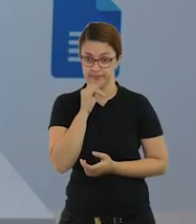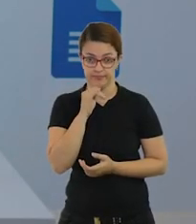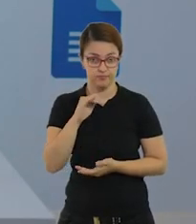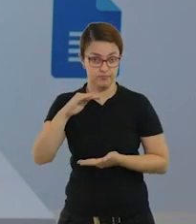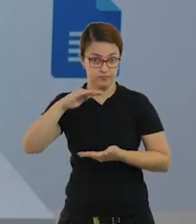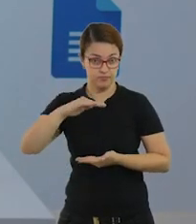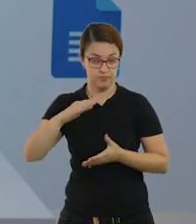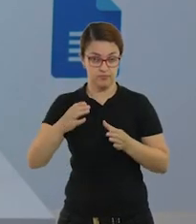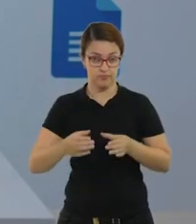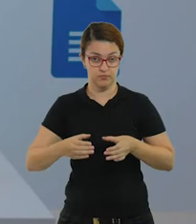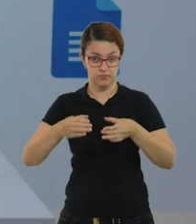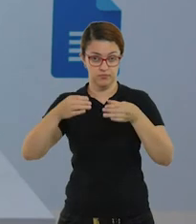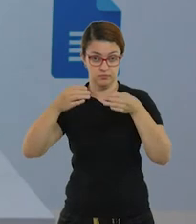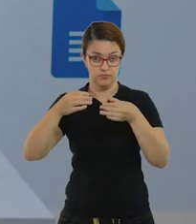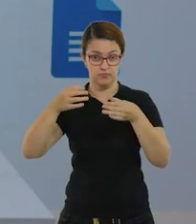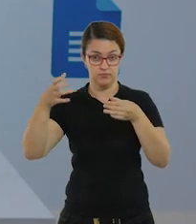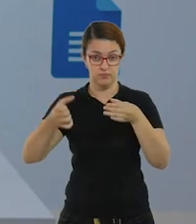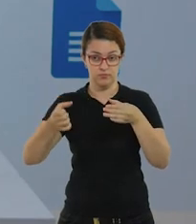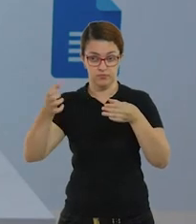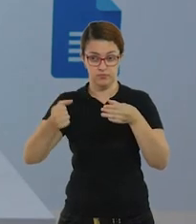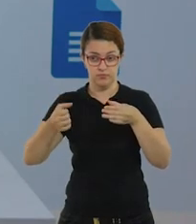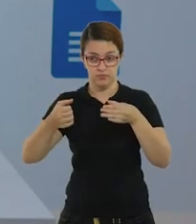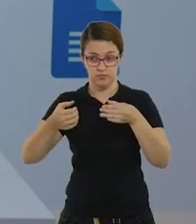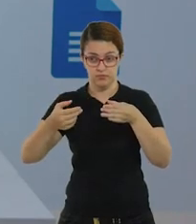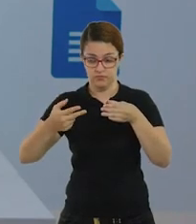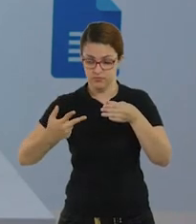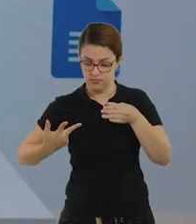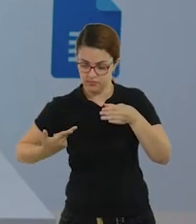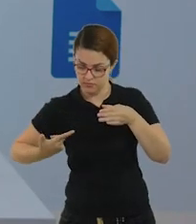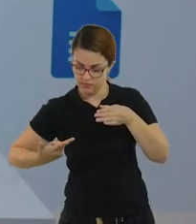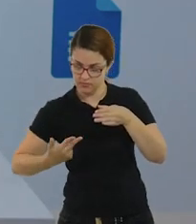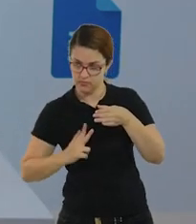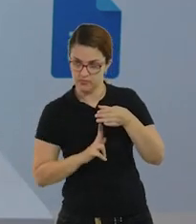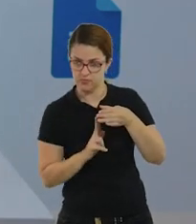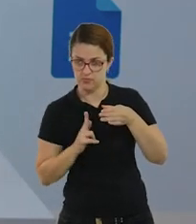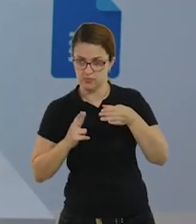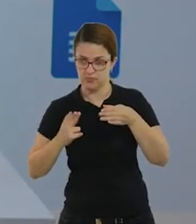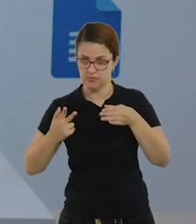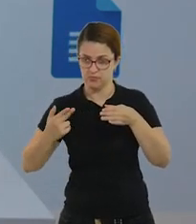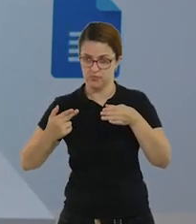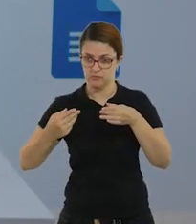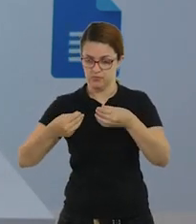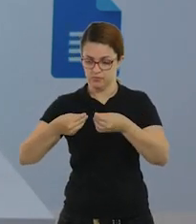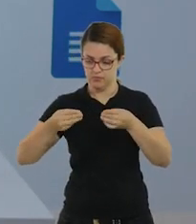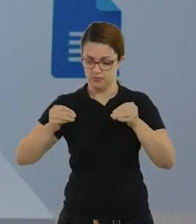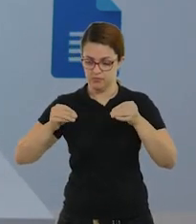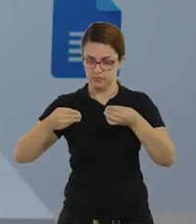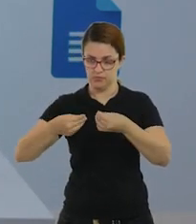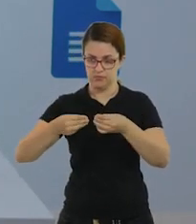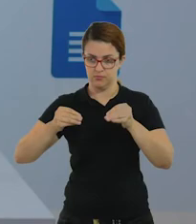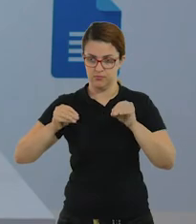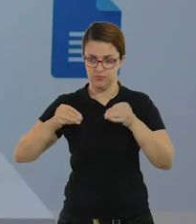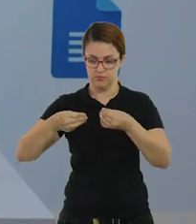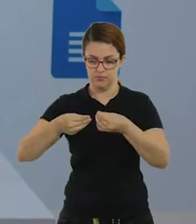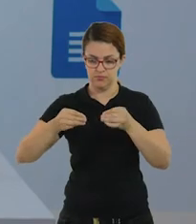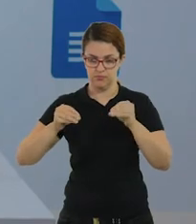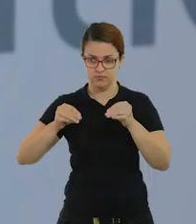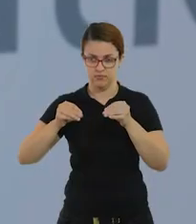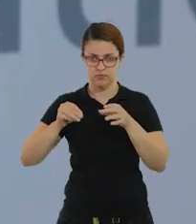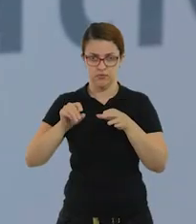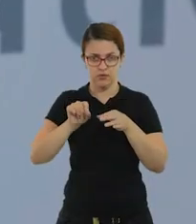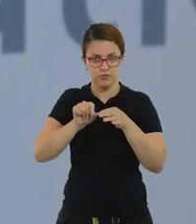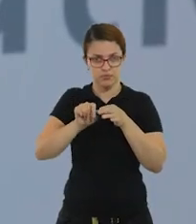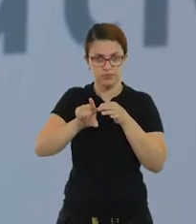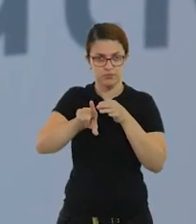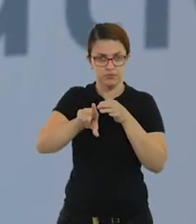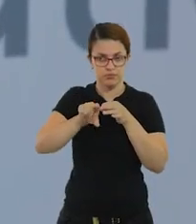por exemplo, uma caixinha de leite. Você vai cortar aqui, ó, em cima e embaixo, tá? Para fazer